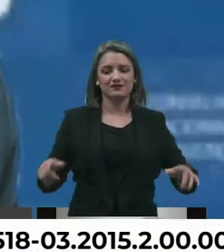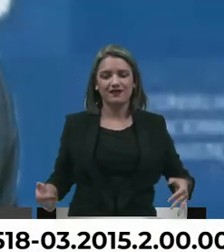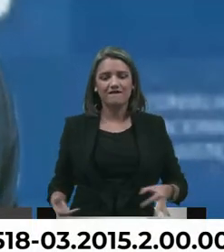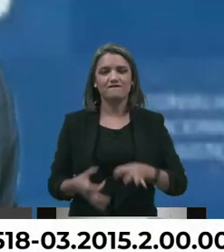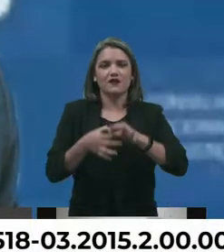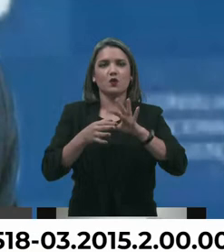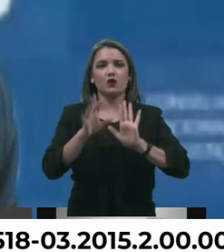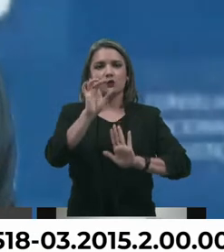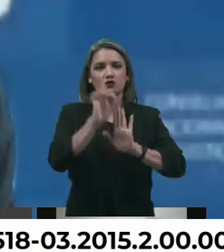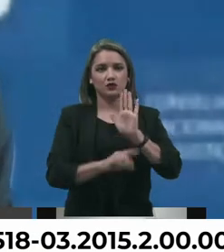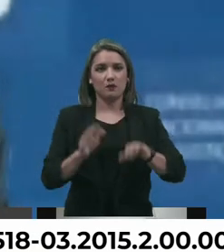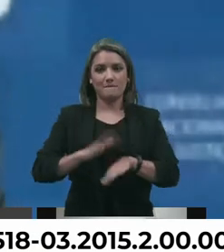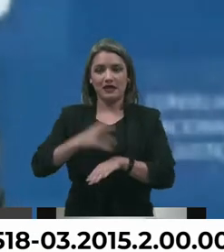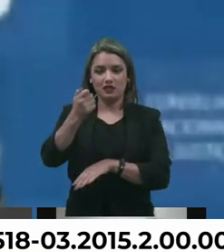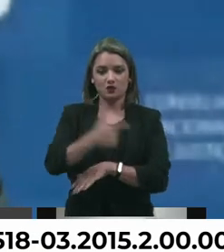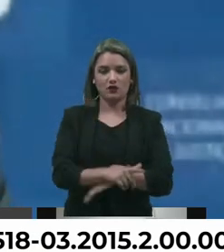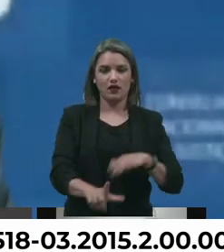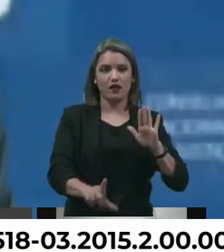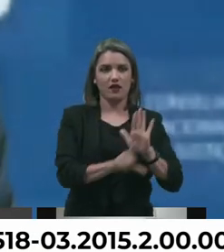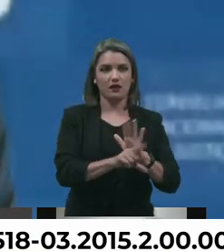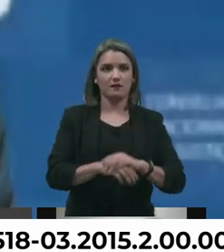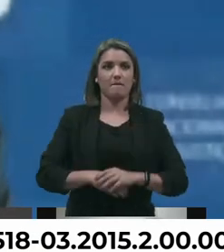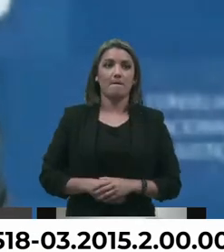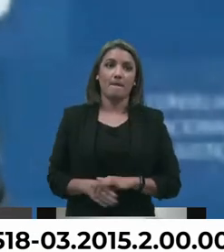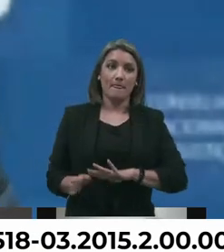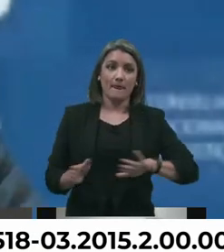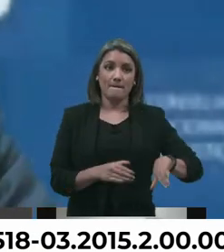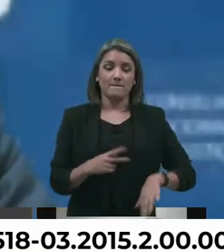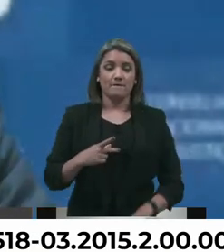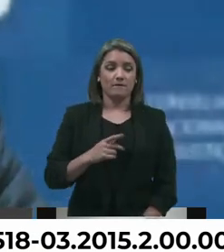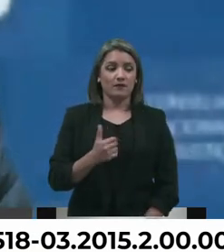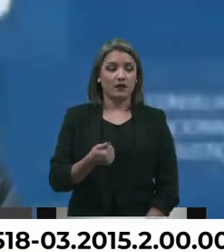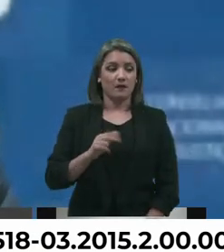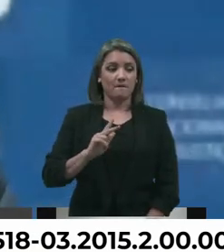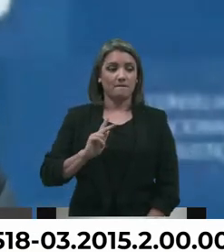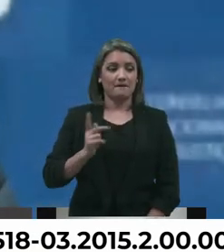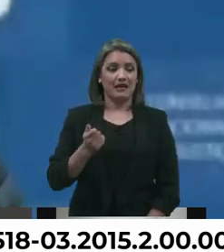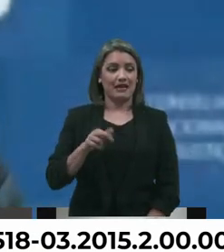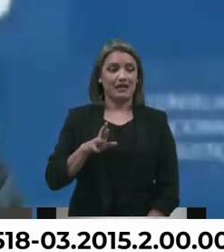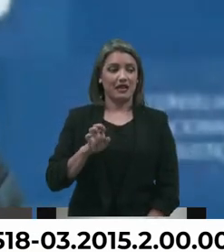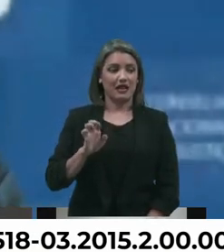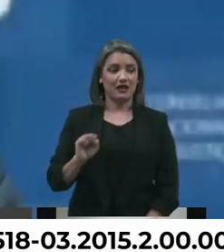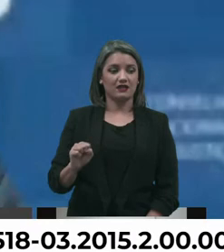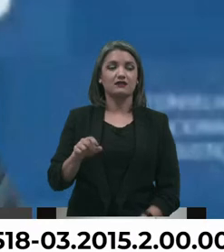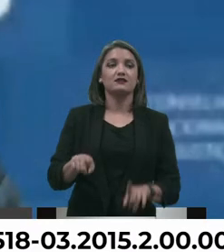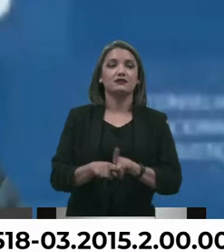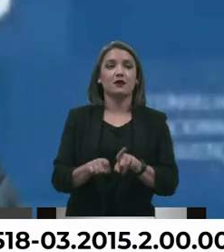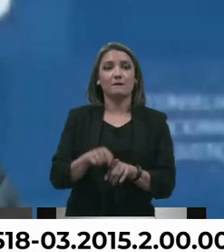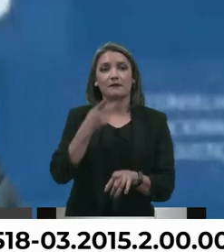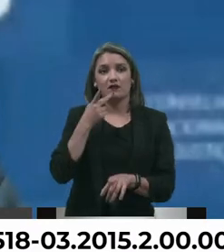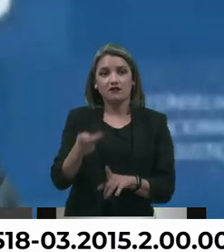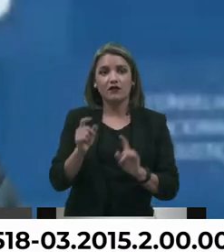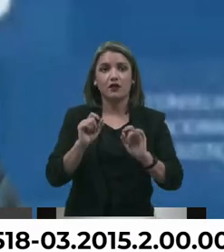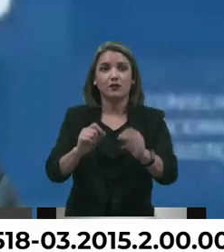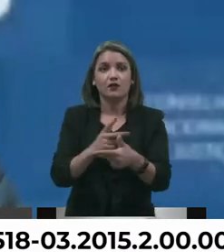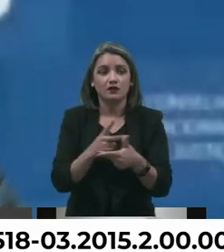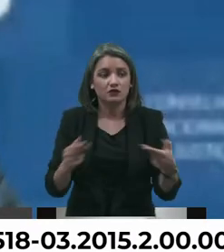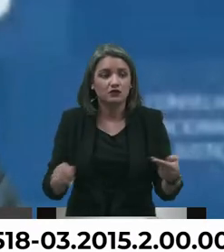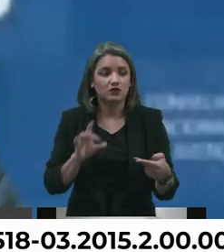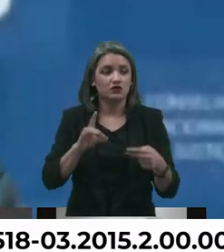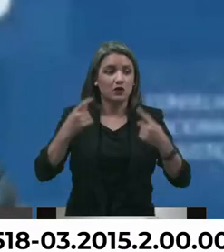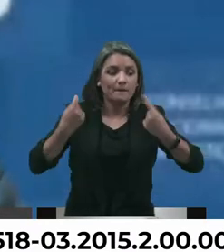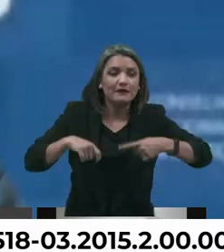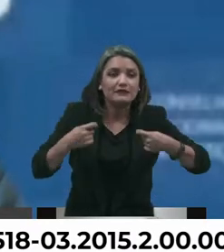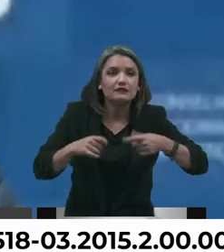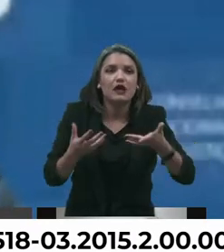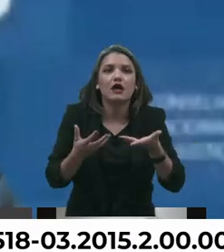do que mesmo à lei. Palhares Reis também leciona: O indício veemente somente deve ser aceito como